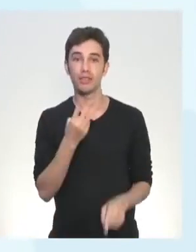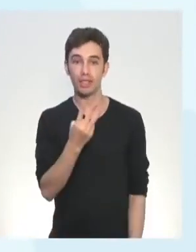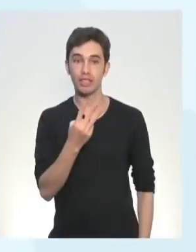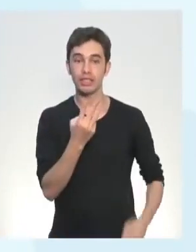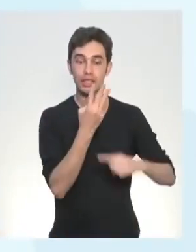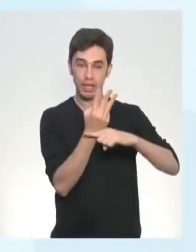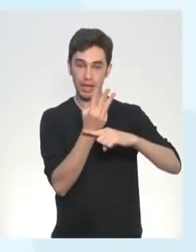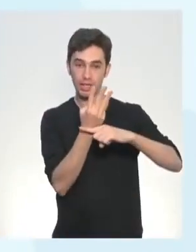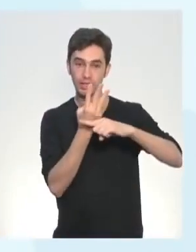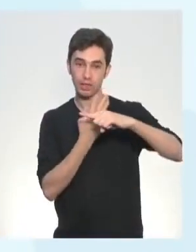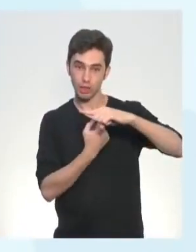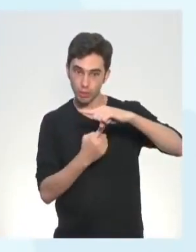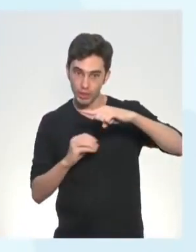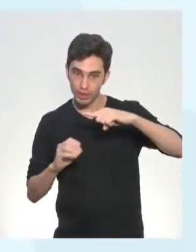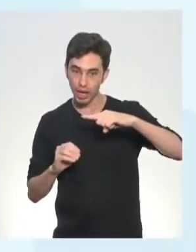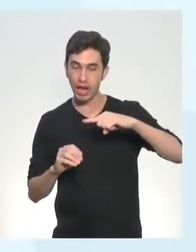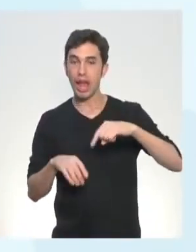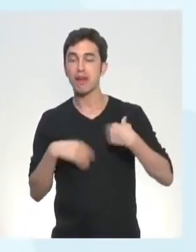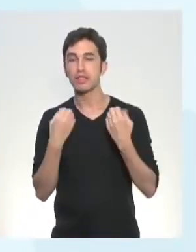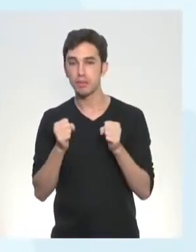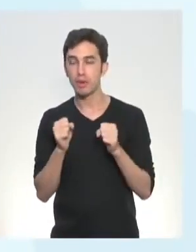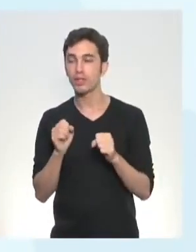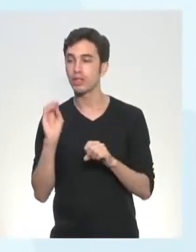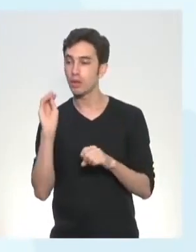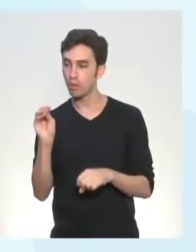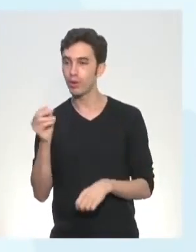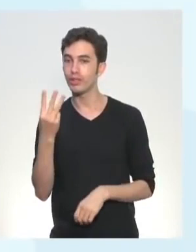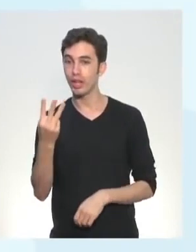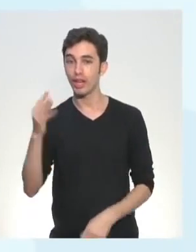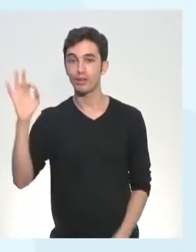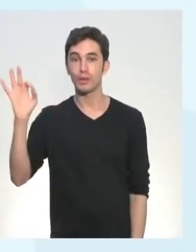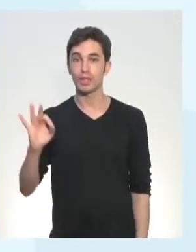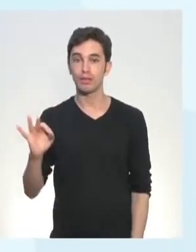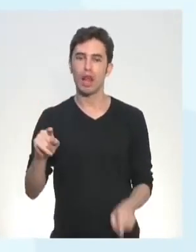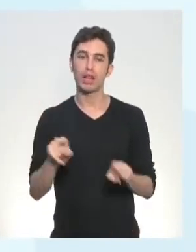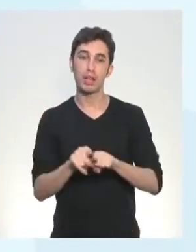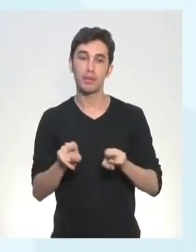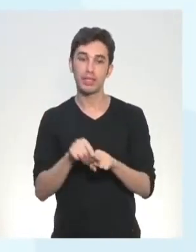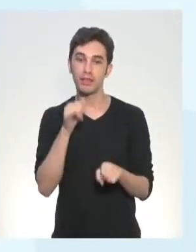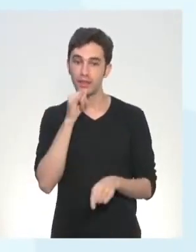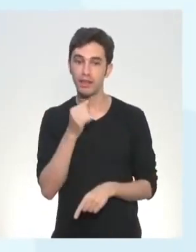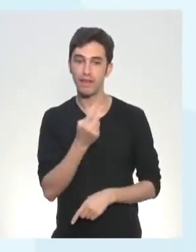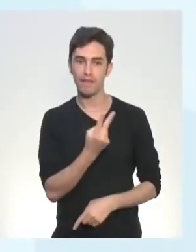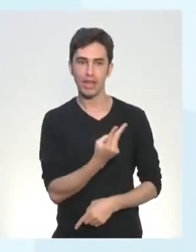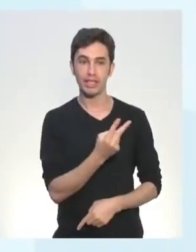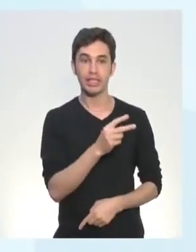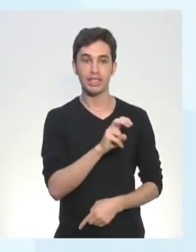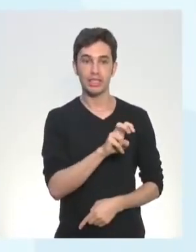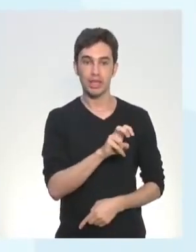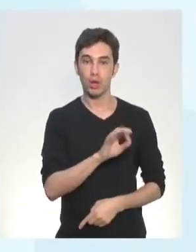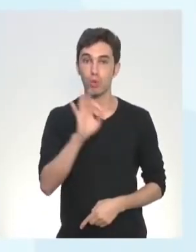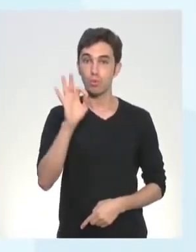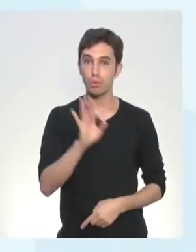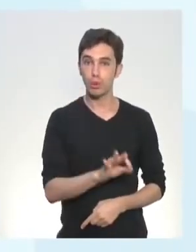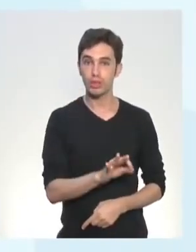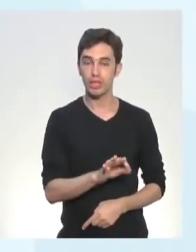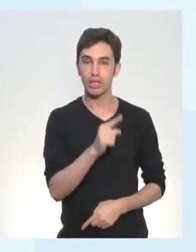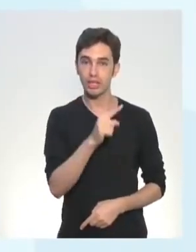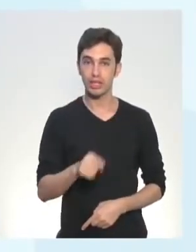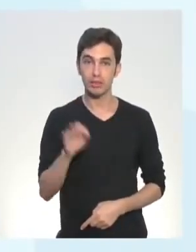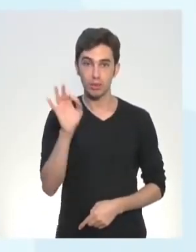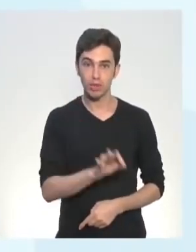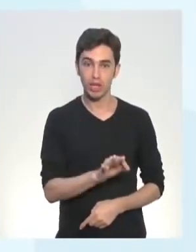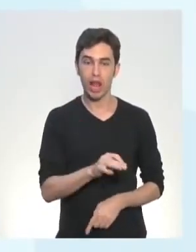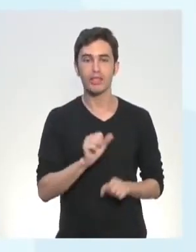100, você escreve 3%. Mas pode ser o contrário também. Você pode ver 25%. 25 com o símbolo de porcentagem. O que você